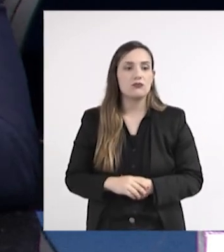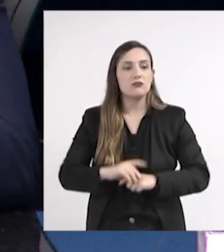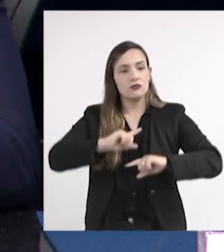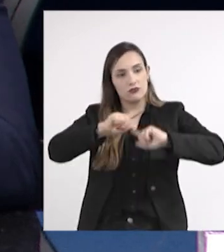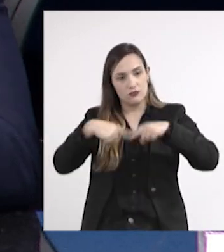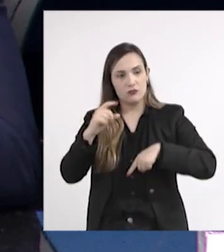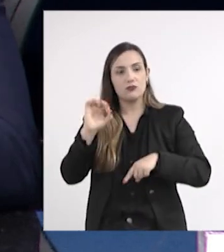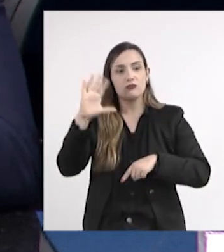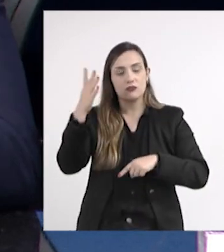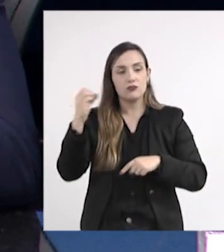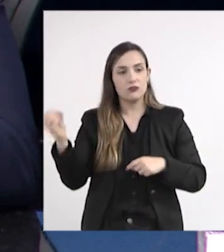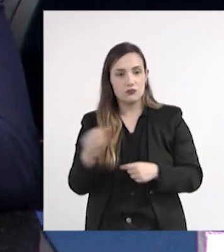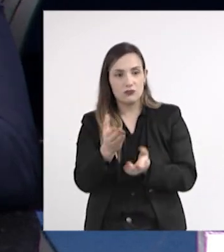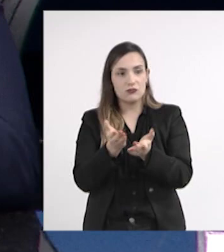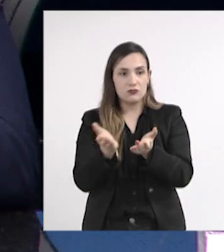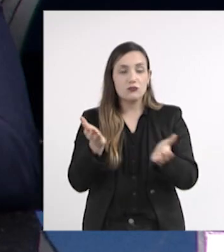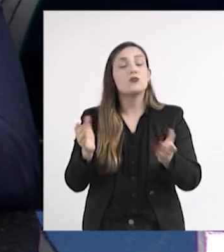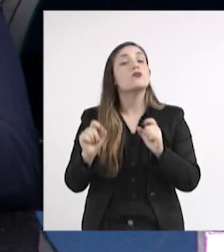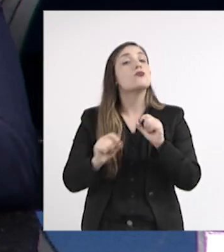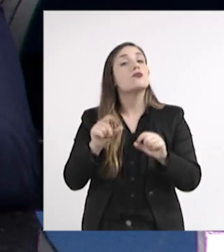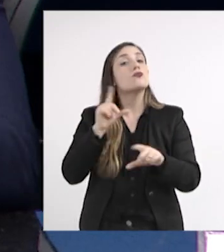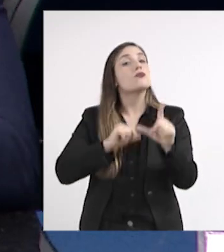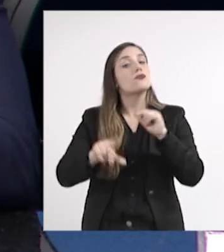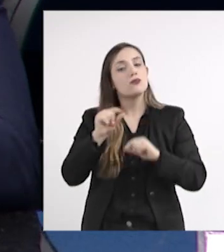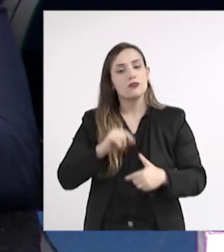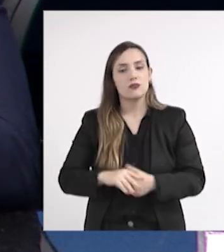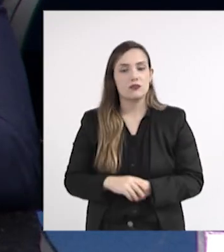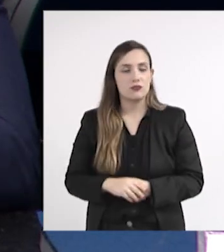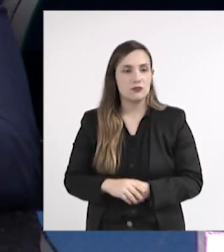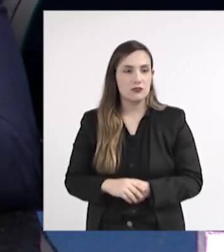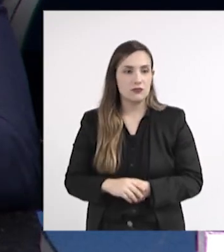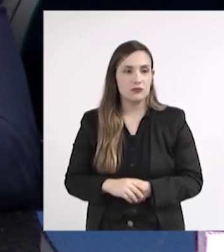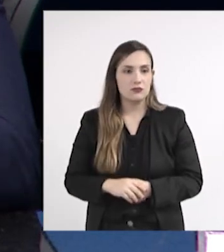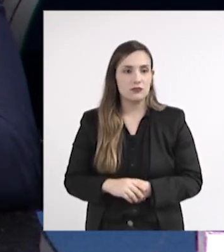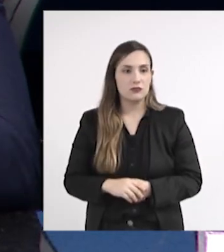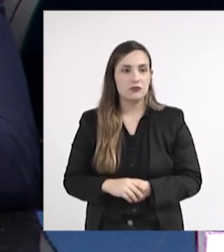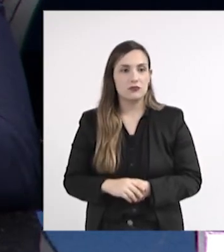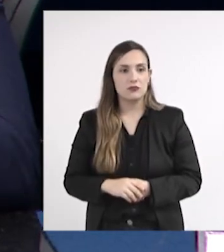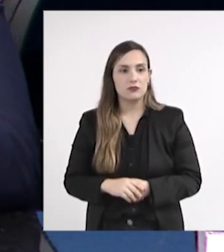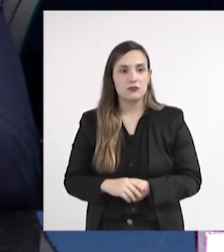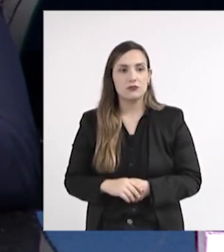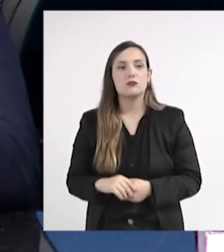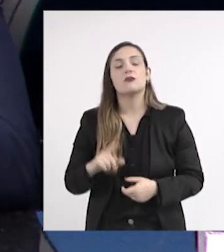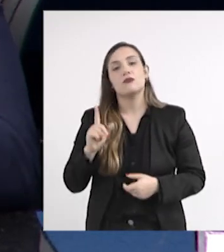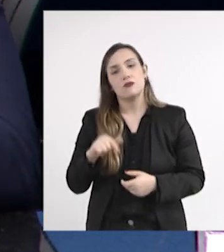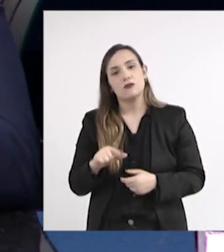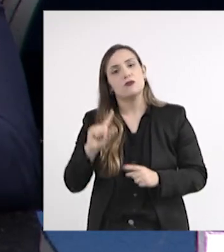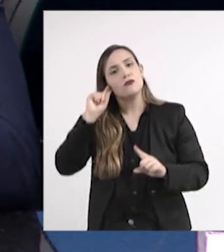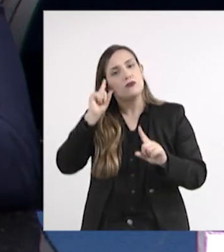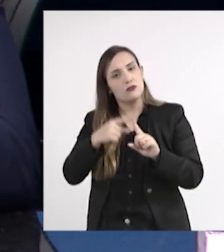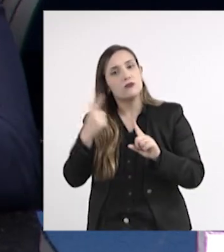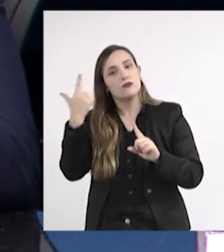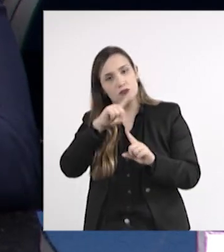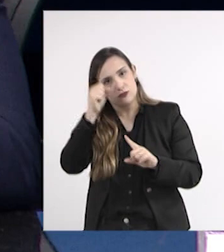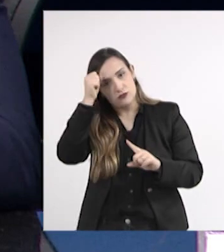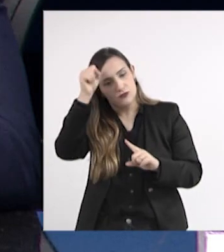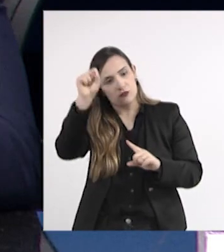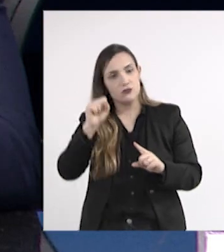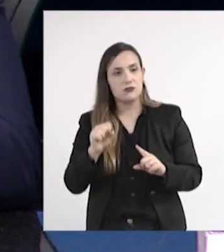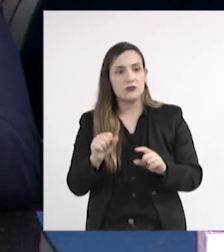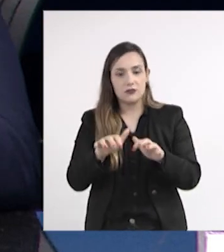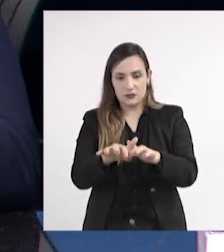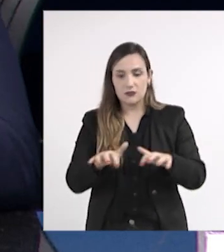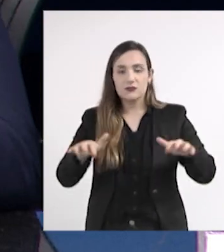licitação, decidiu-se, como uma forma mais ponderada e visando ao êxito da operação, a divisão